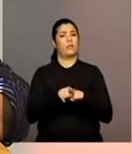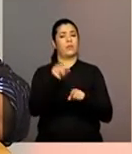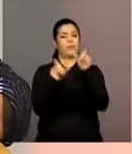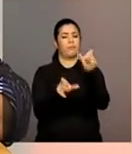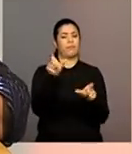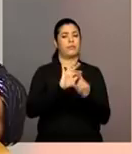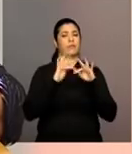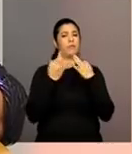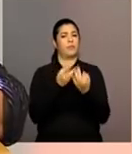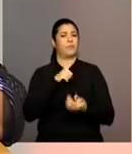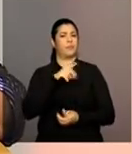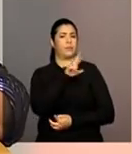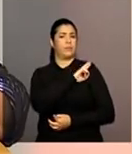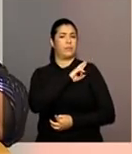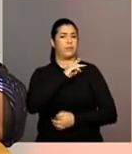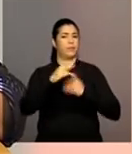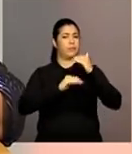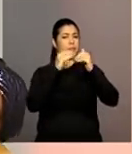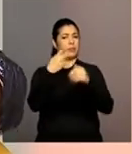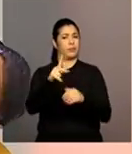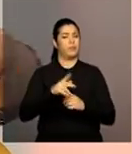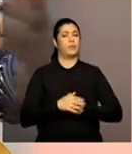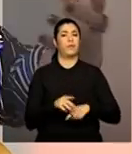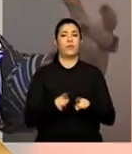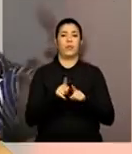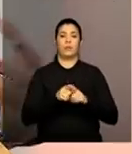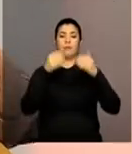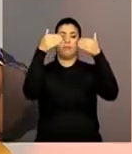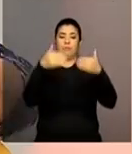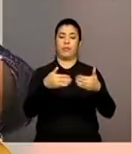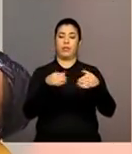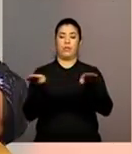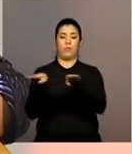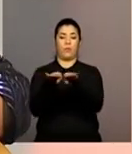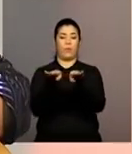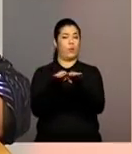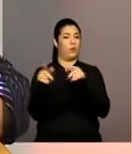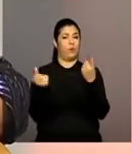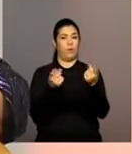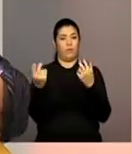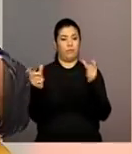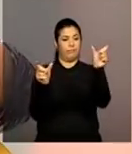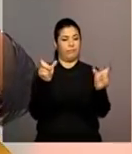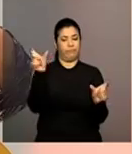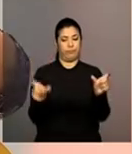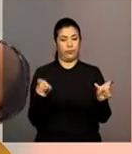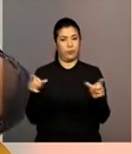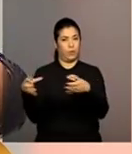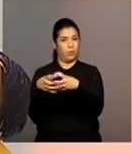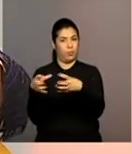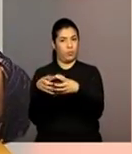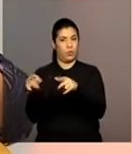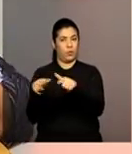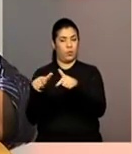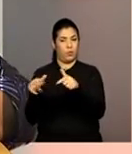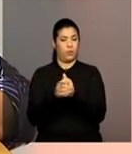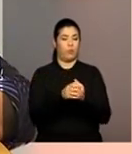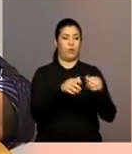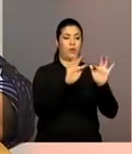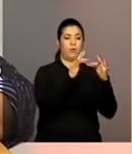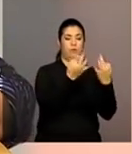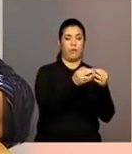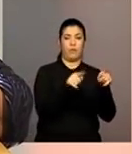famílias diante disso né essa relação tem que ser horizontalizada compreender que essa família tem uma